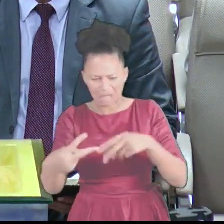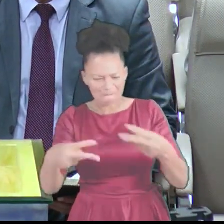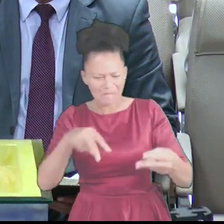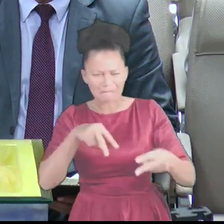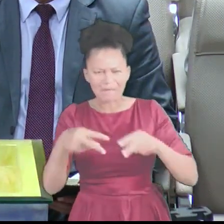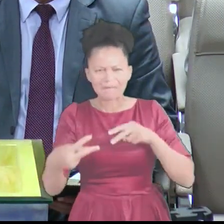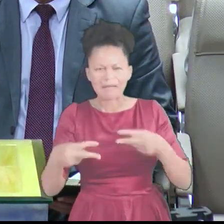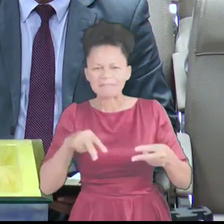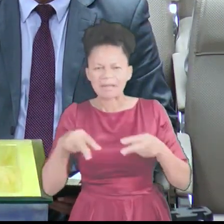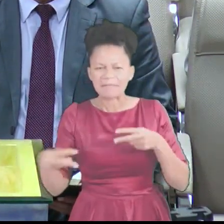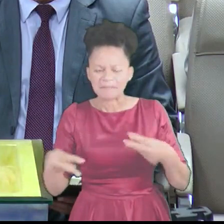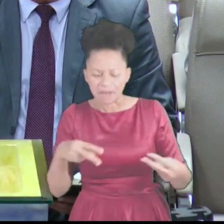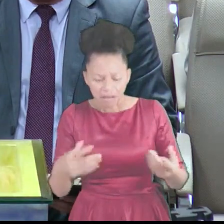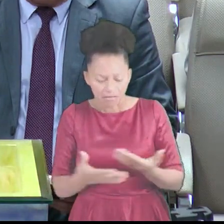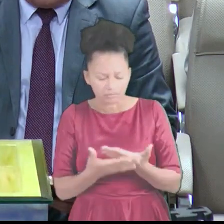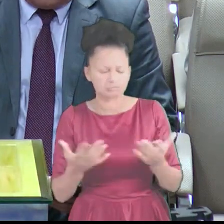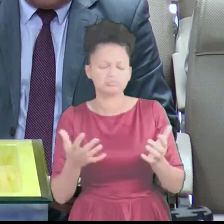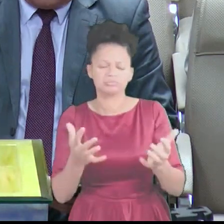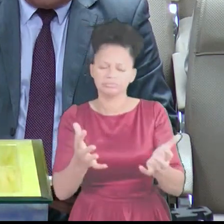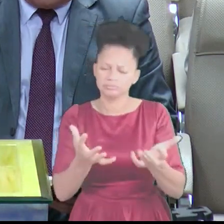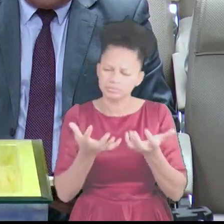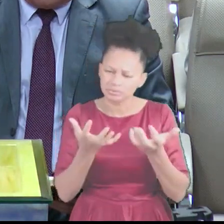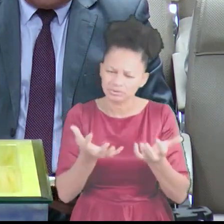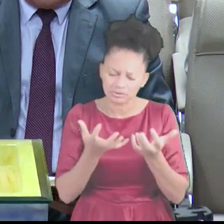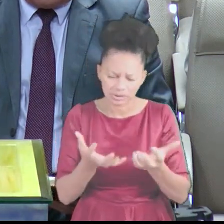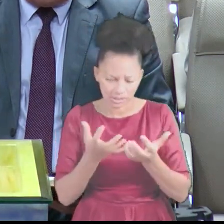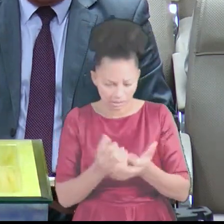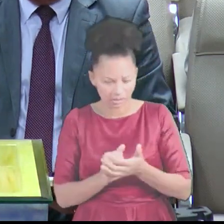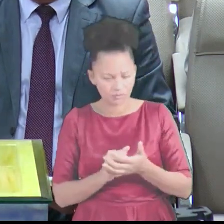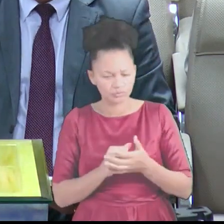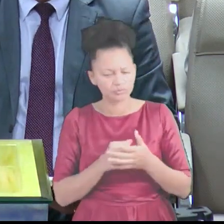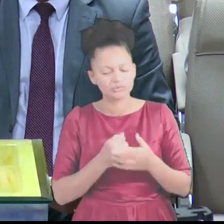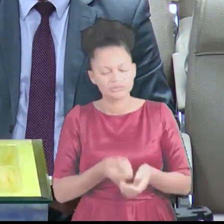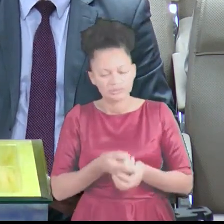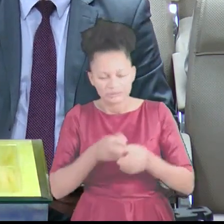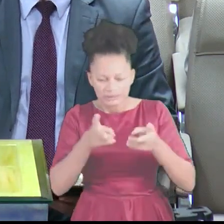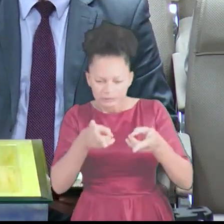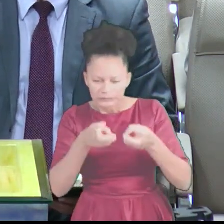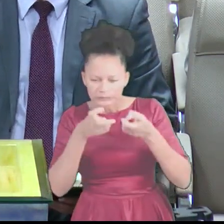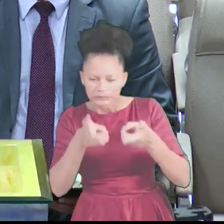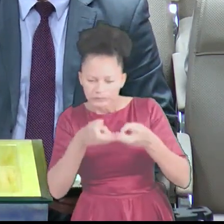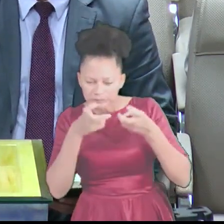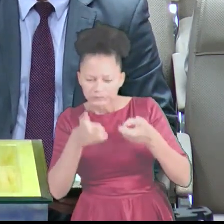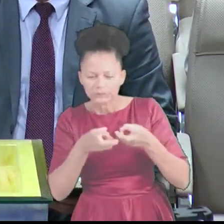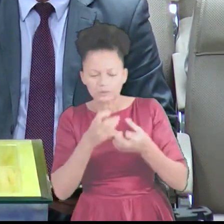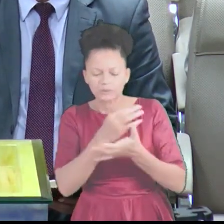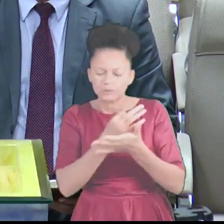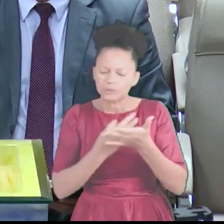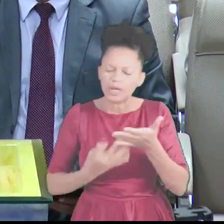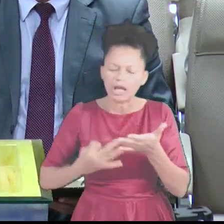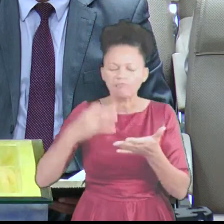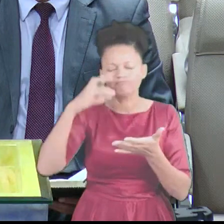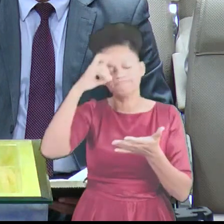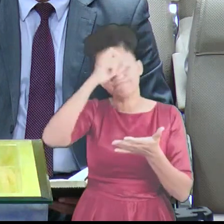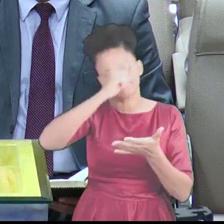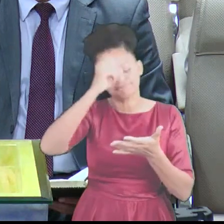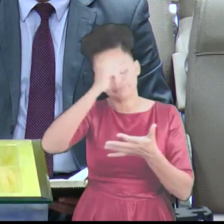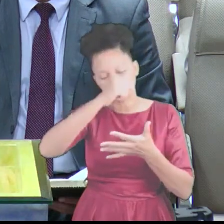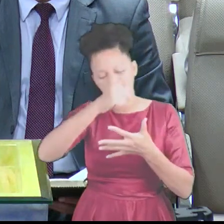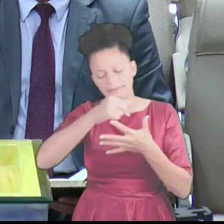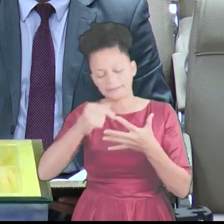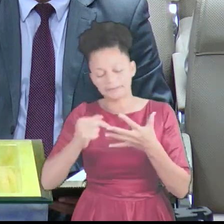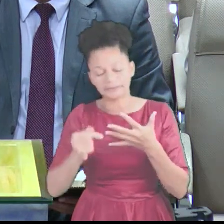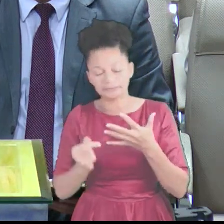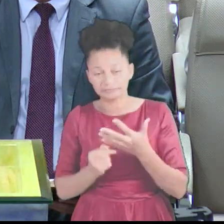queremos extrair deste texto sagrado algumas lições que